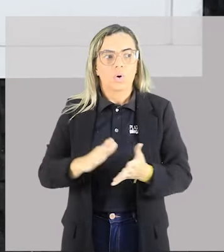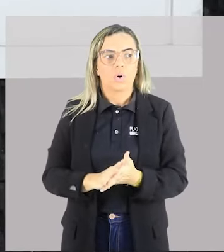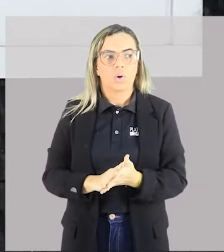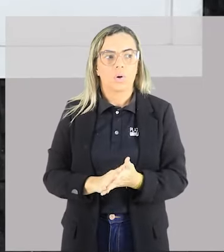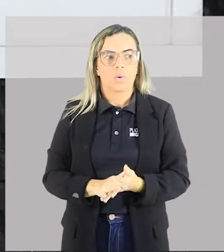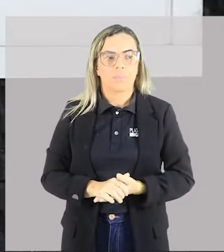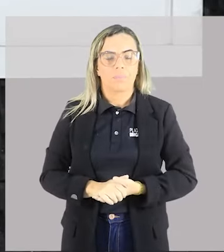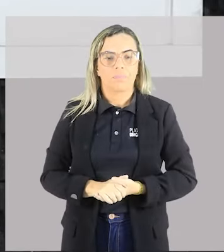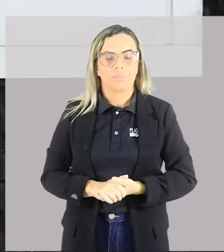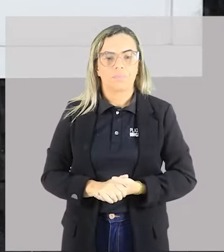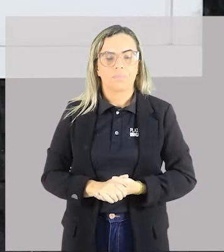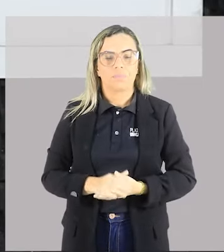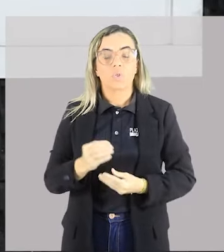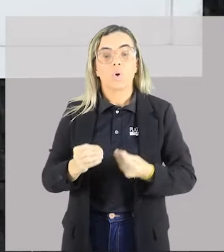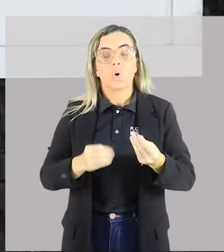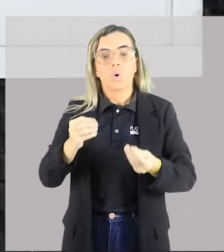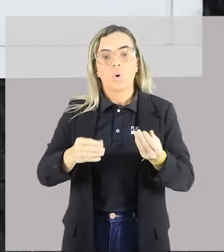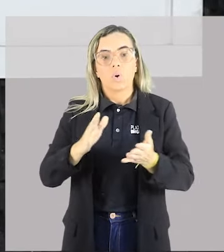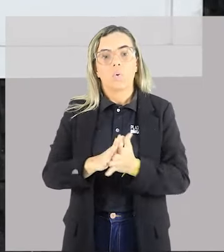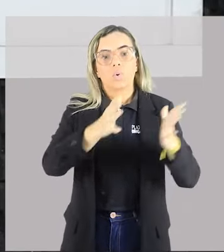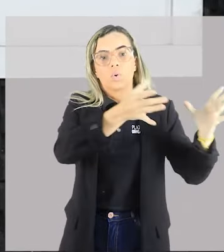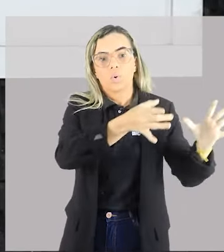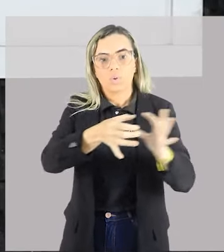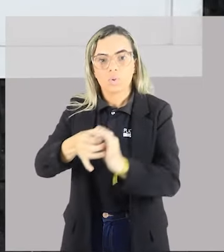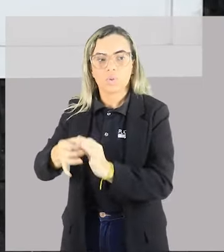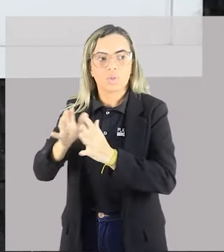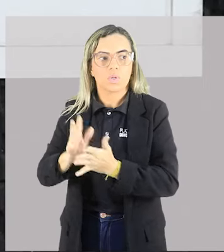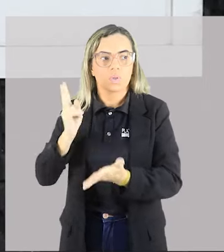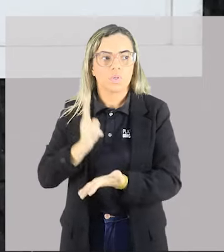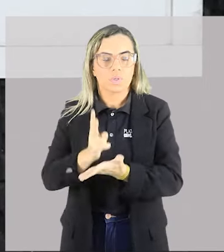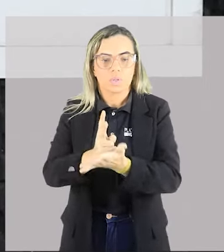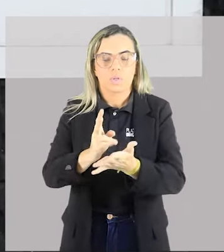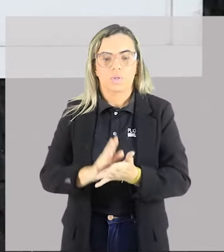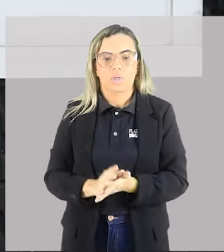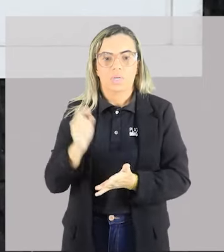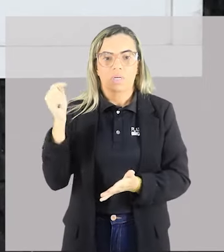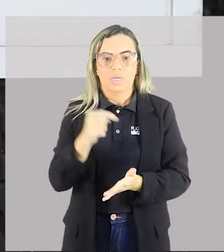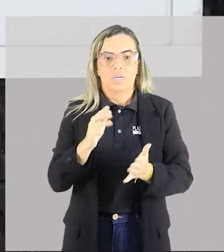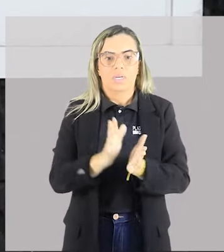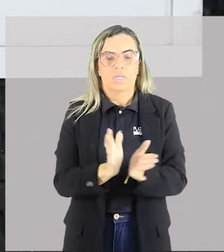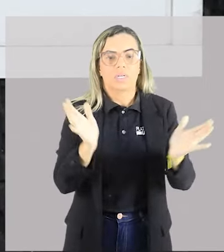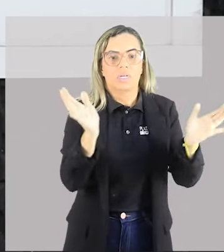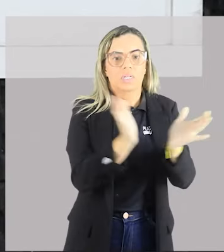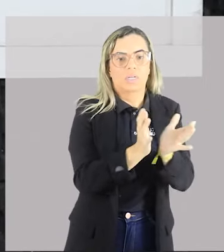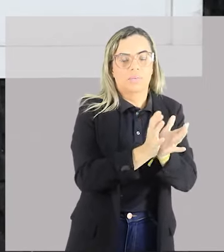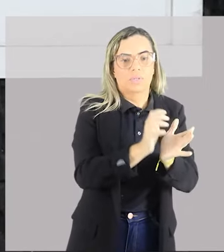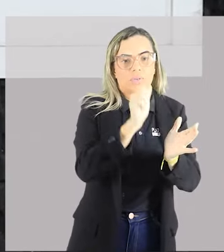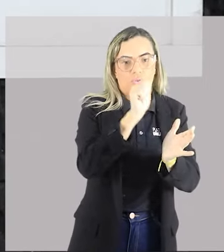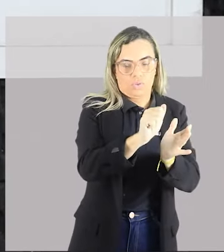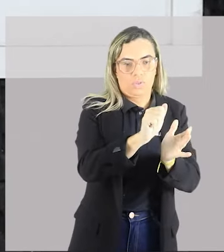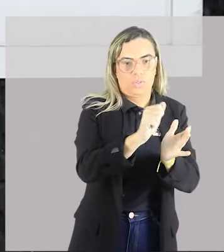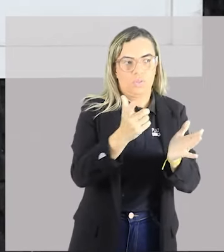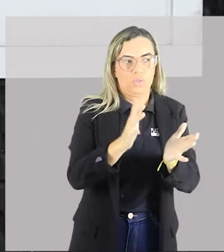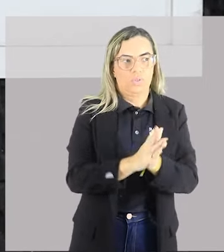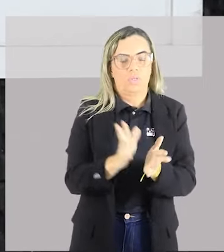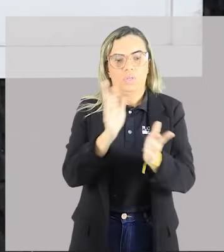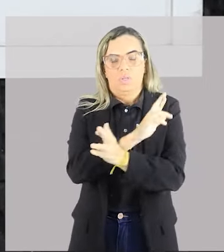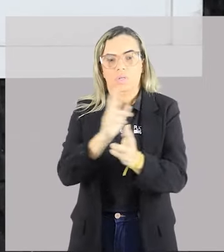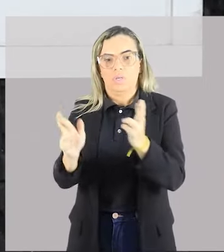eh uma situação que tem que ocorrer sempre Ó cada elemento de a está